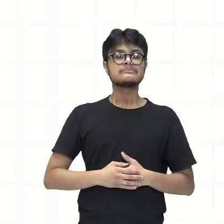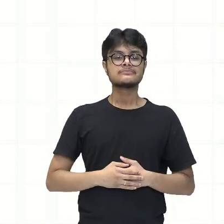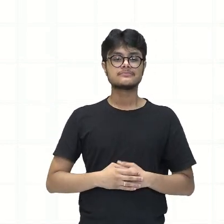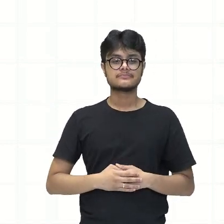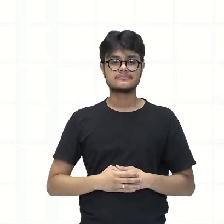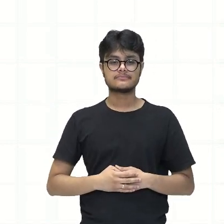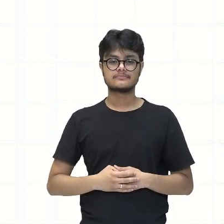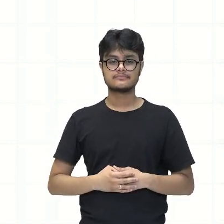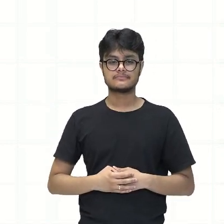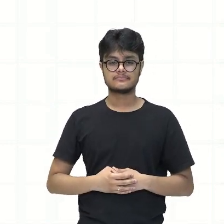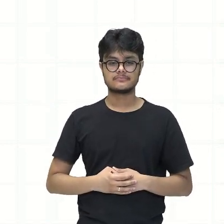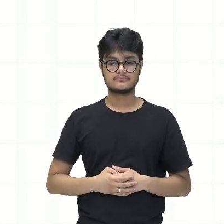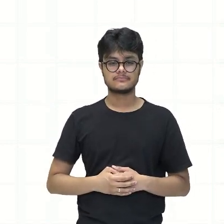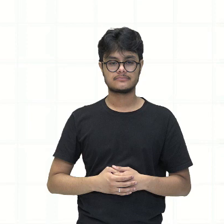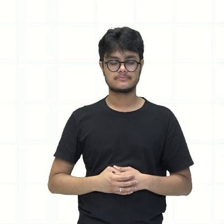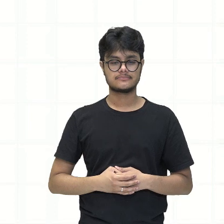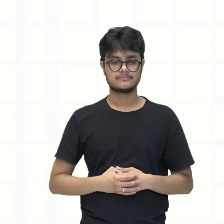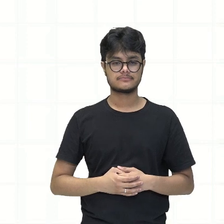Após